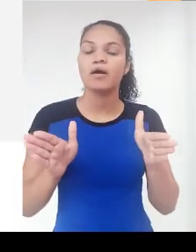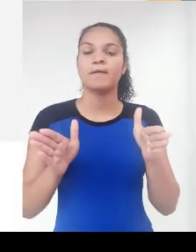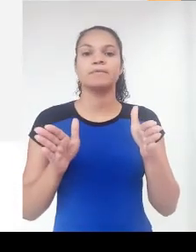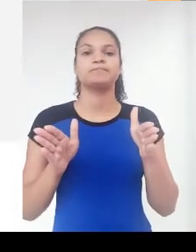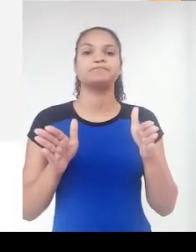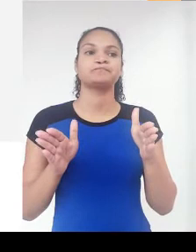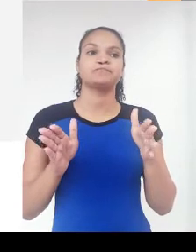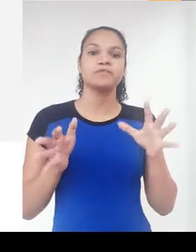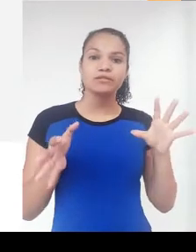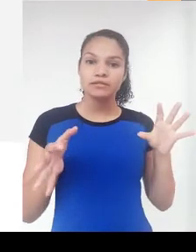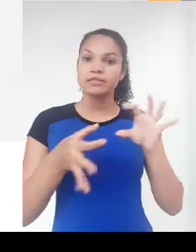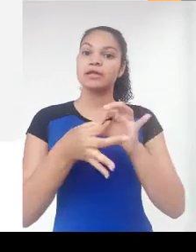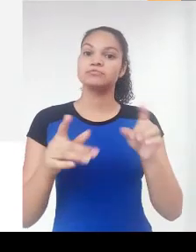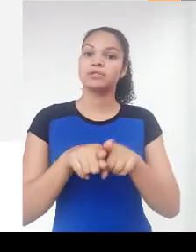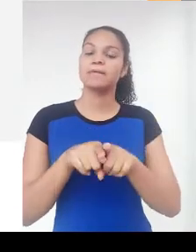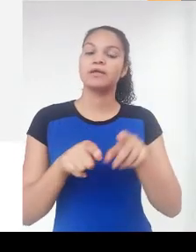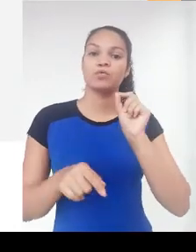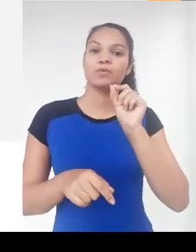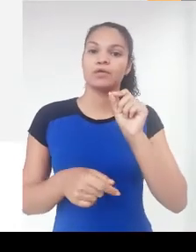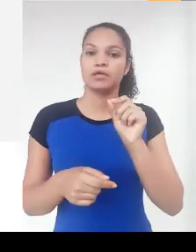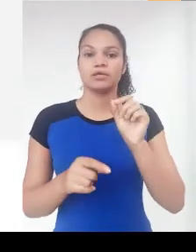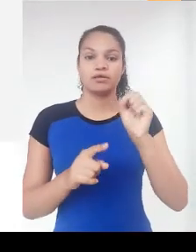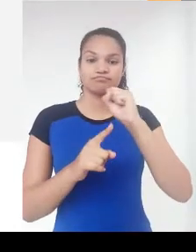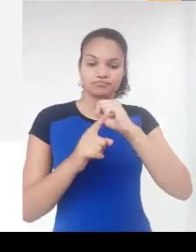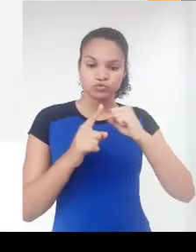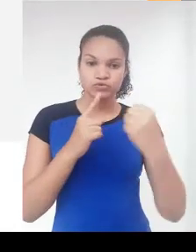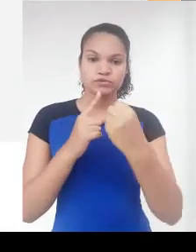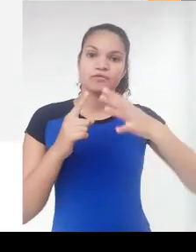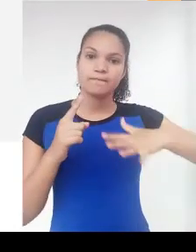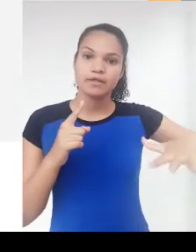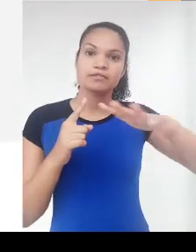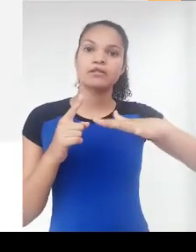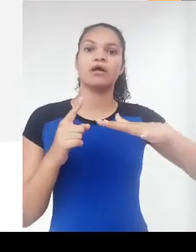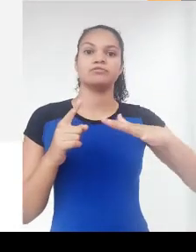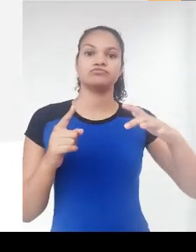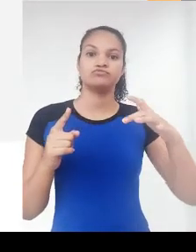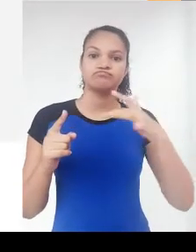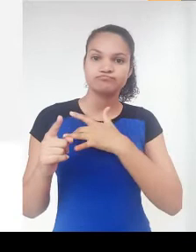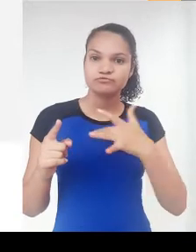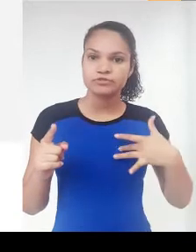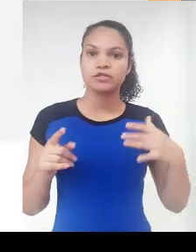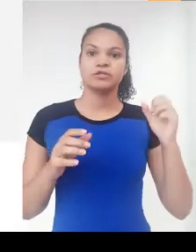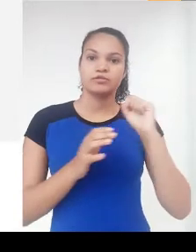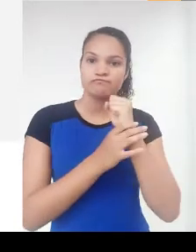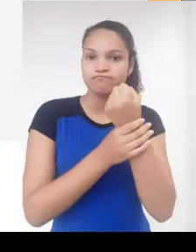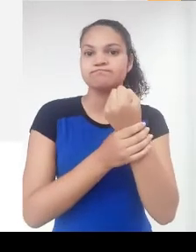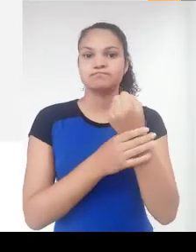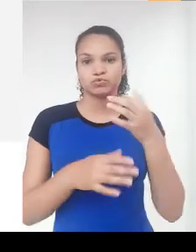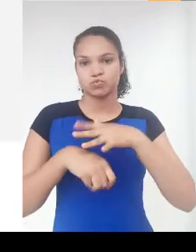considerando os determinantes chamados socioambientais de promoção da saúde, de prevenção de